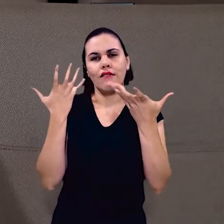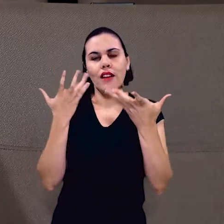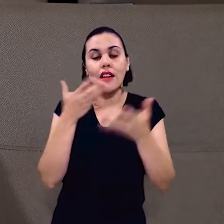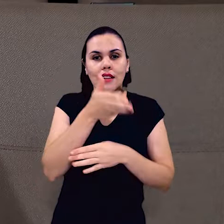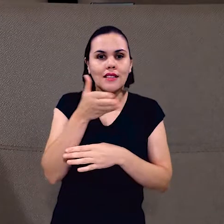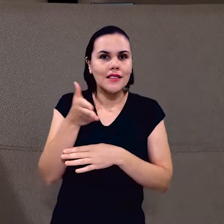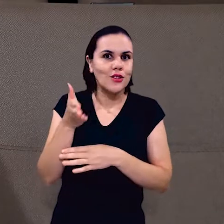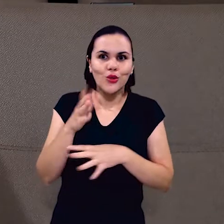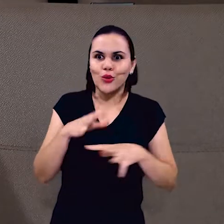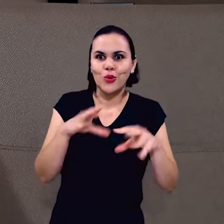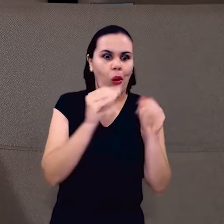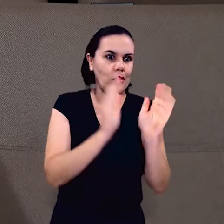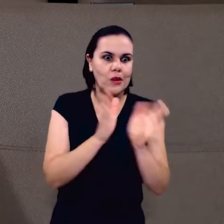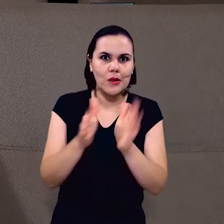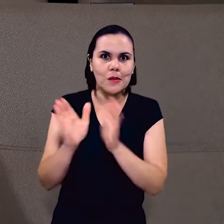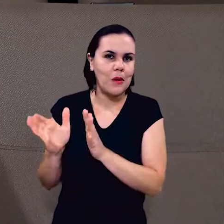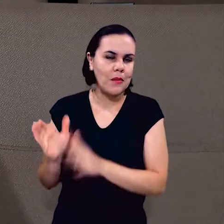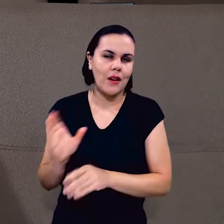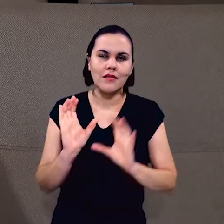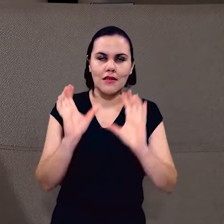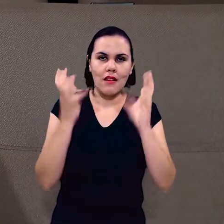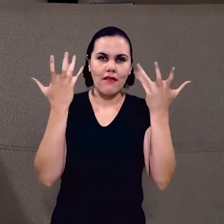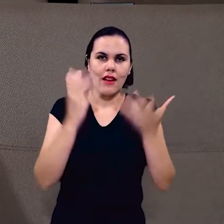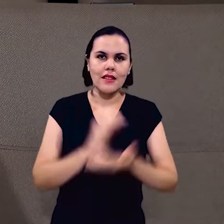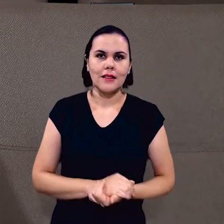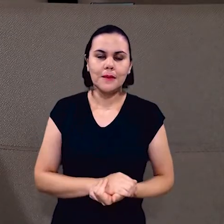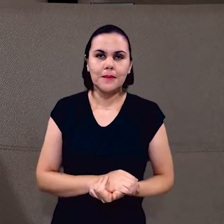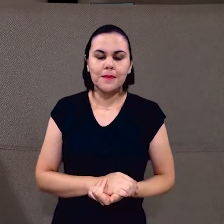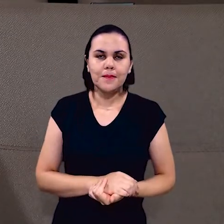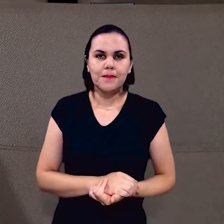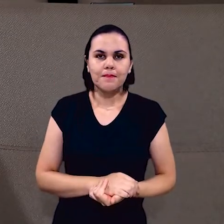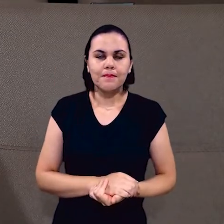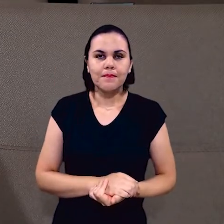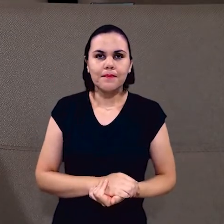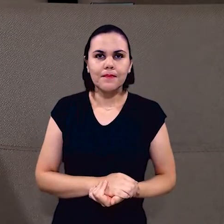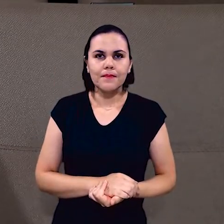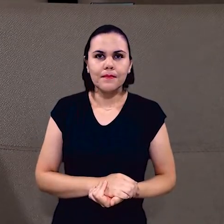todos os momentos. Ela era quase onipresente na festa do Divino, né? E